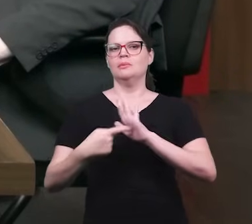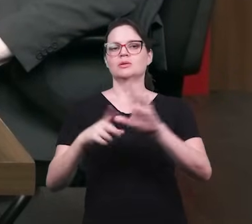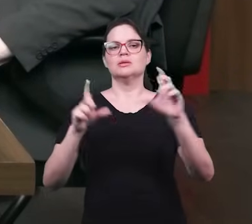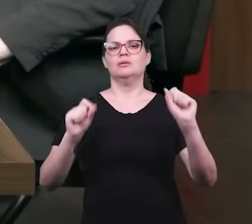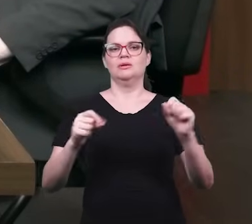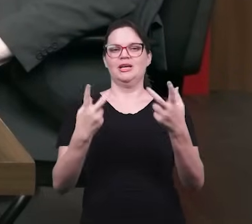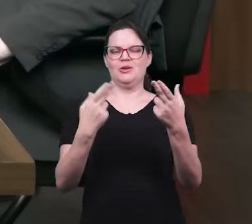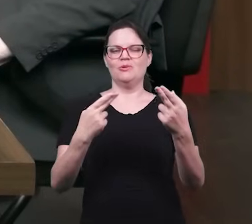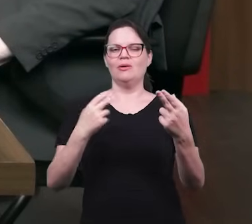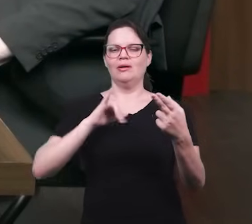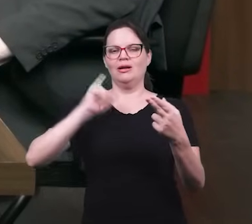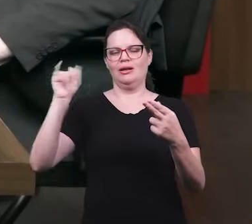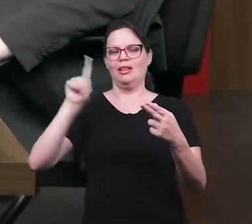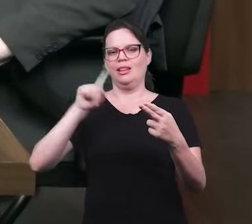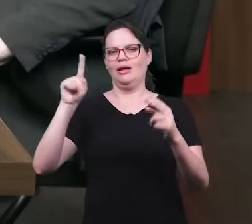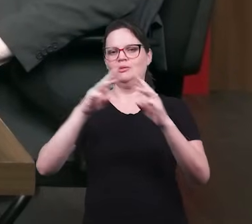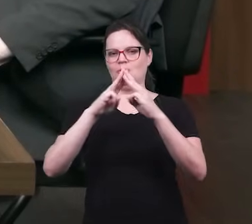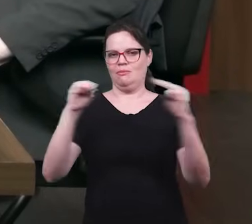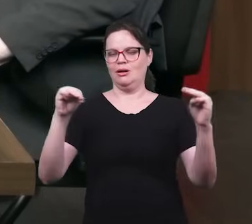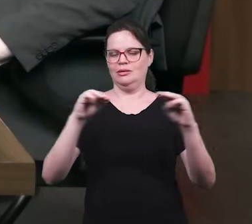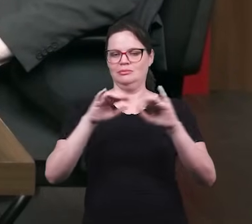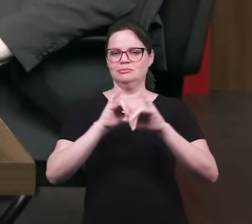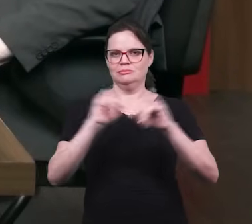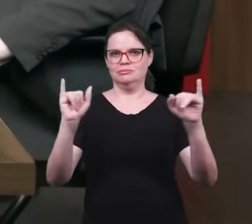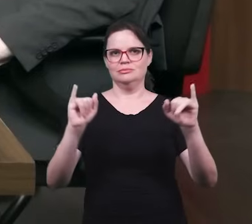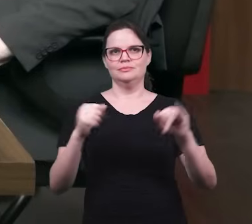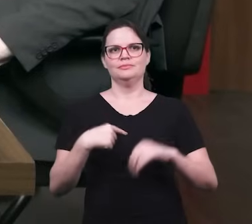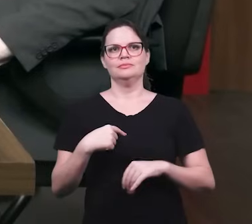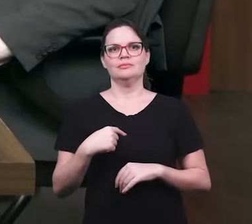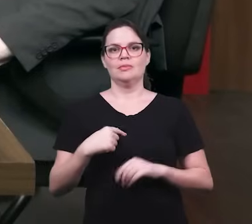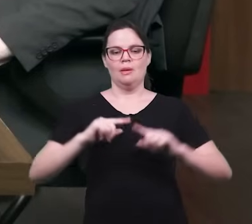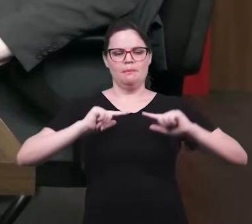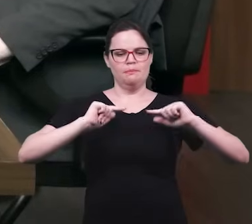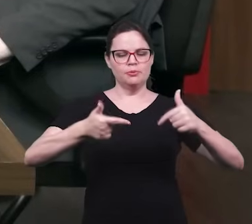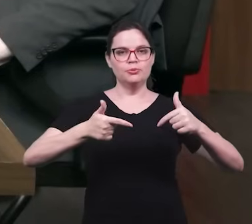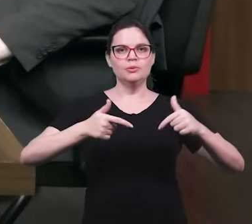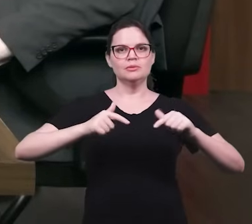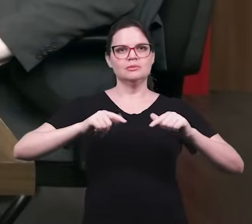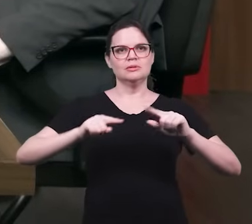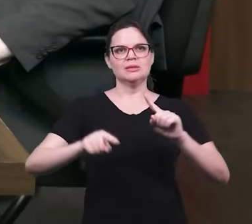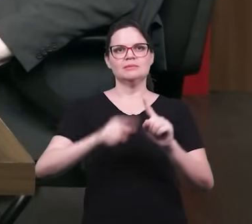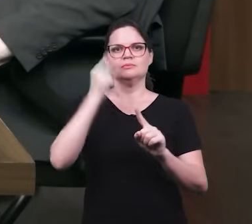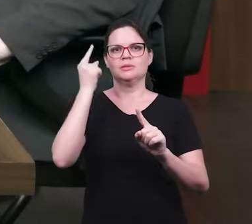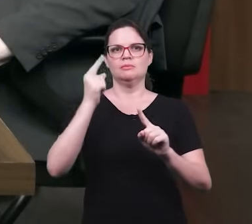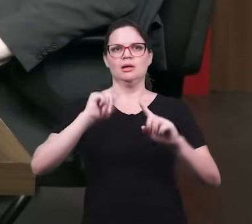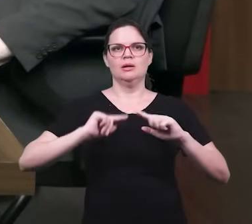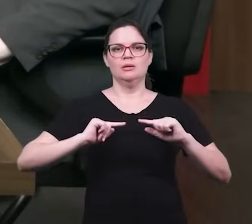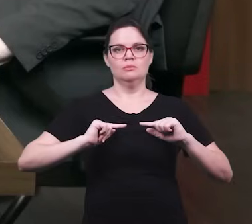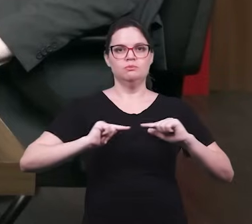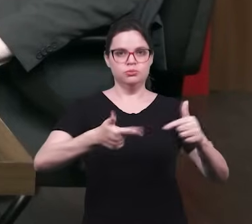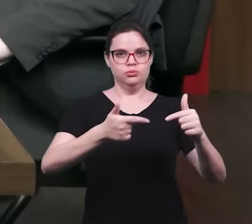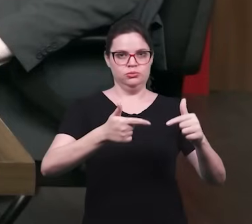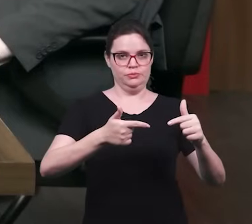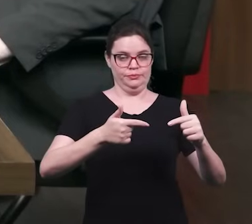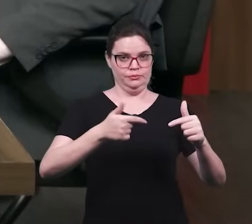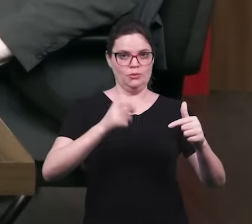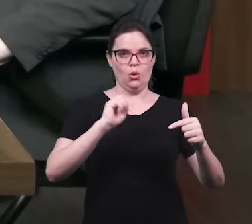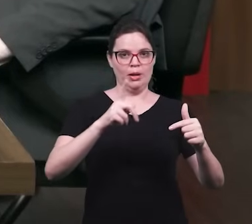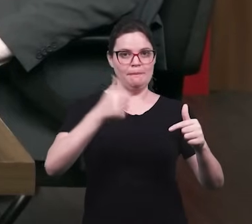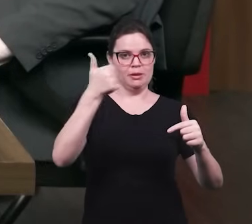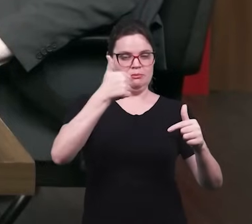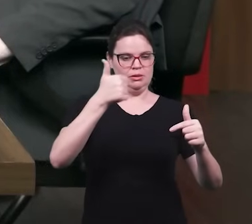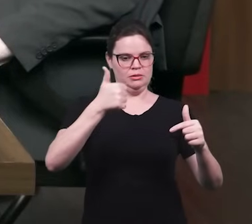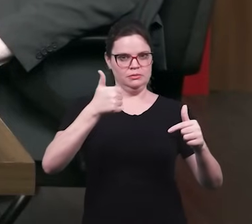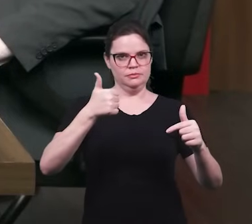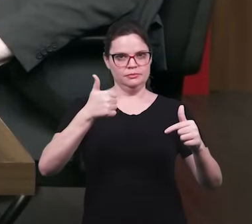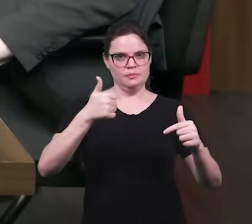que a trombeta toca, mas o toque da primeira trombeta foi lá e tocou. Quando a segunda trombeta toca,